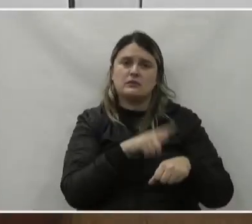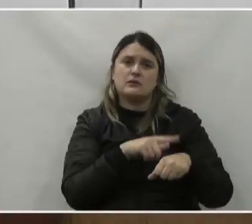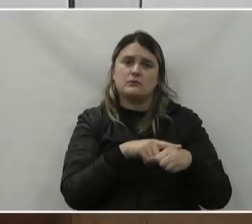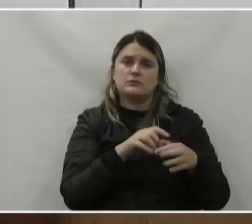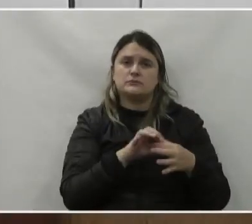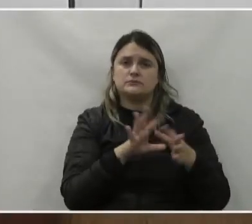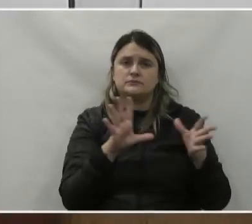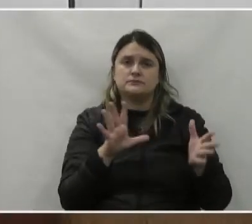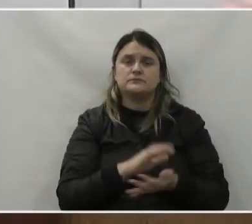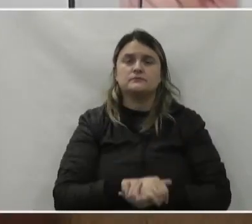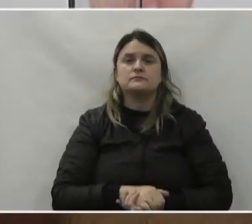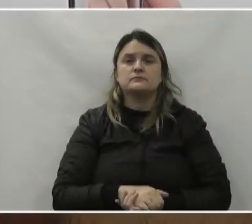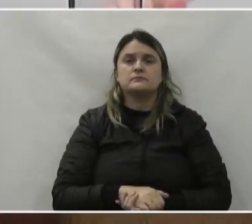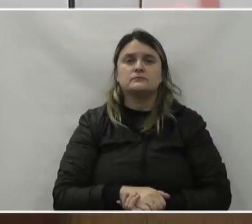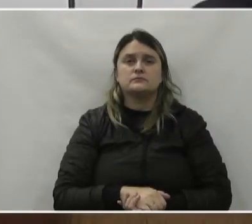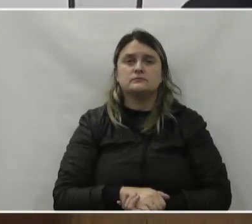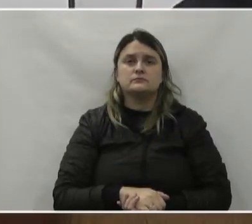aberto.